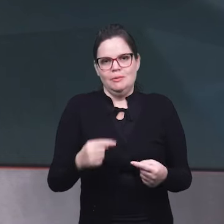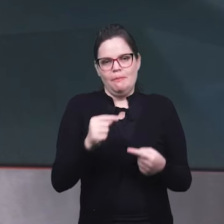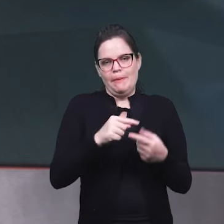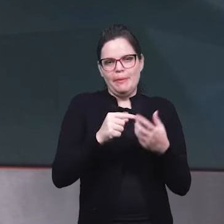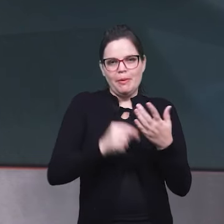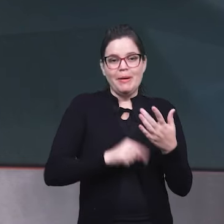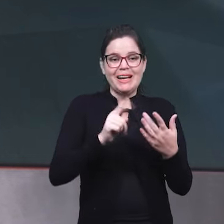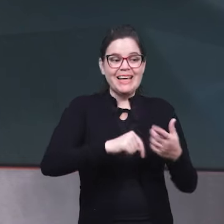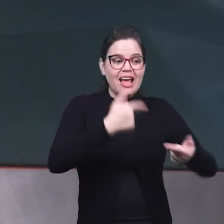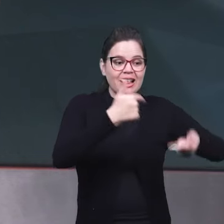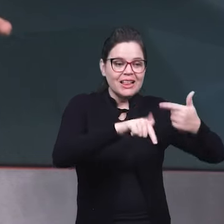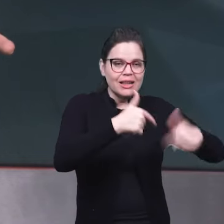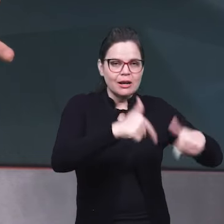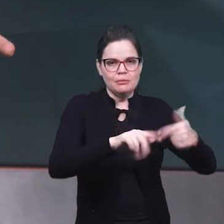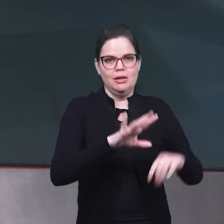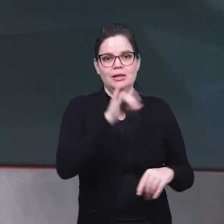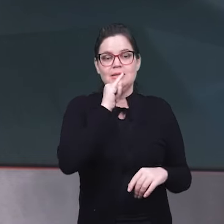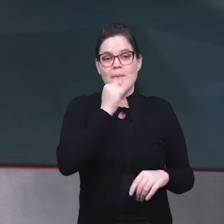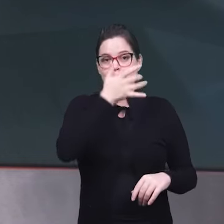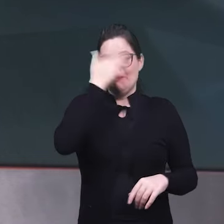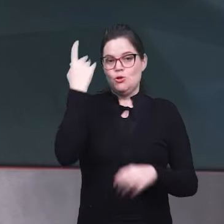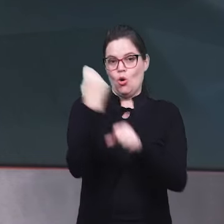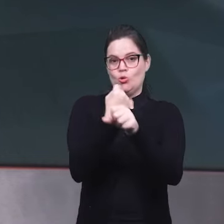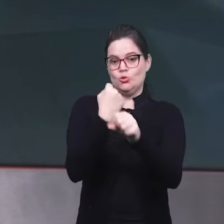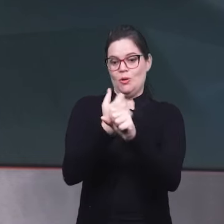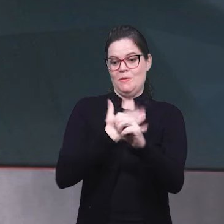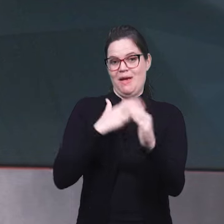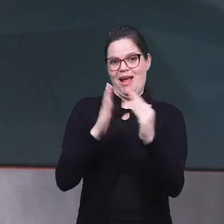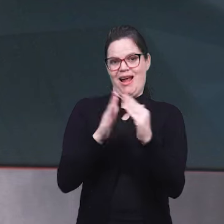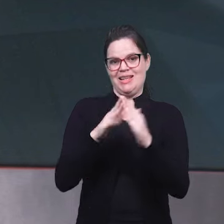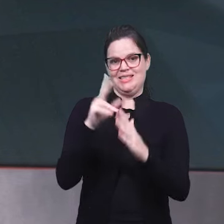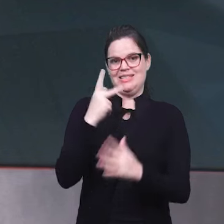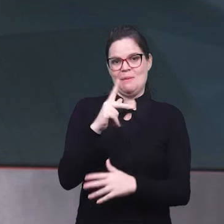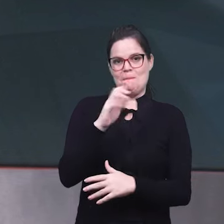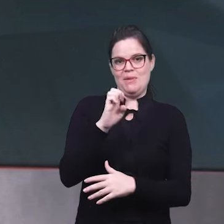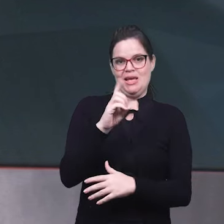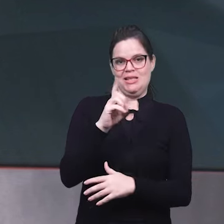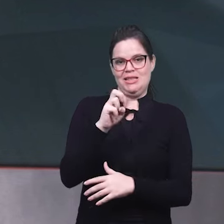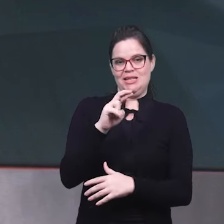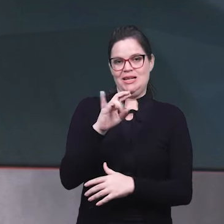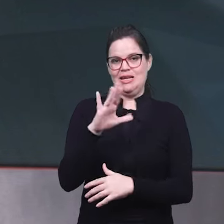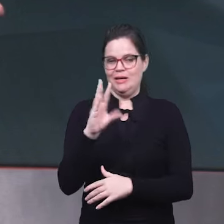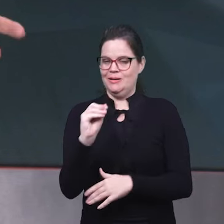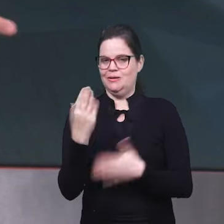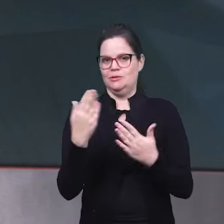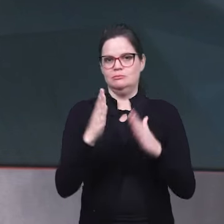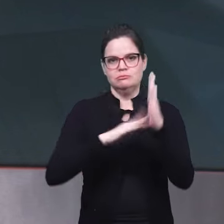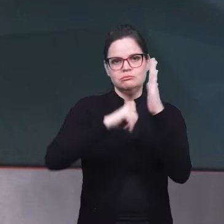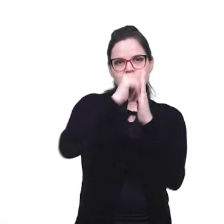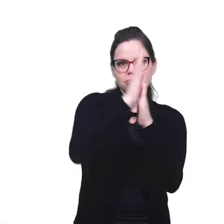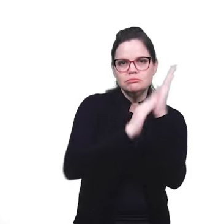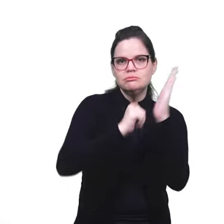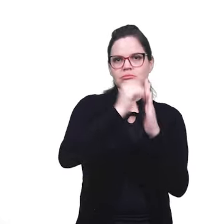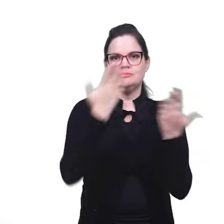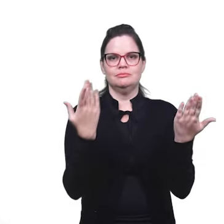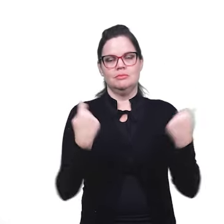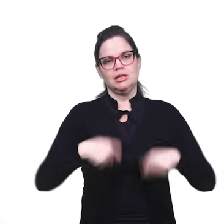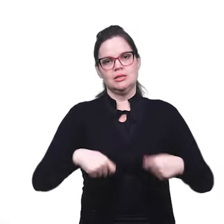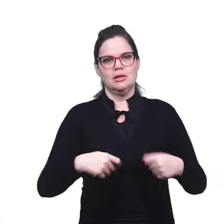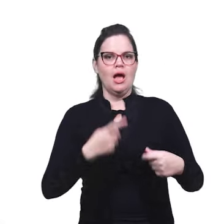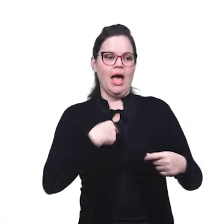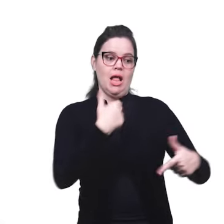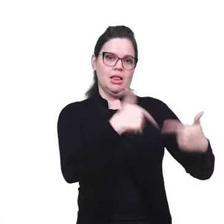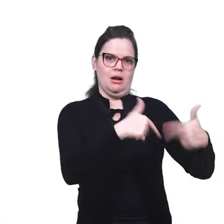Diversas situações, de um pedreiro, né? Um carpinteiro, né? Isso é serviço, né? Mas